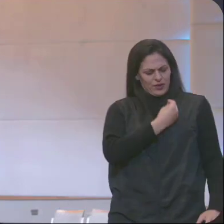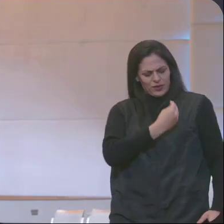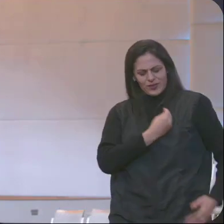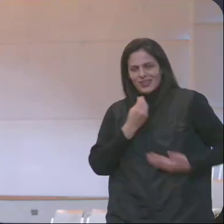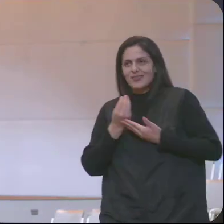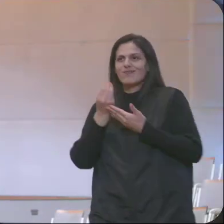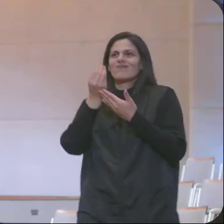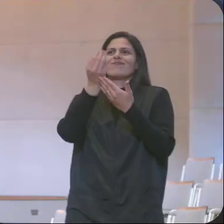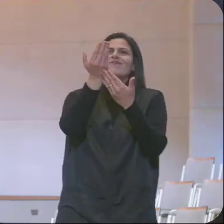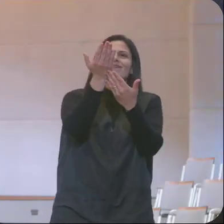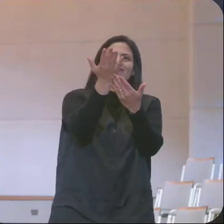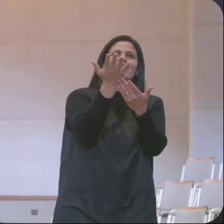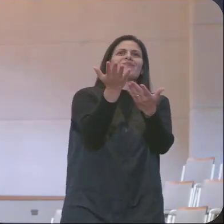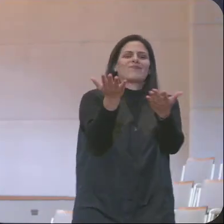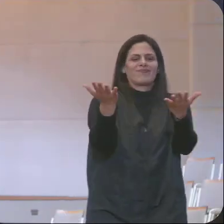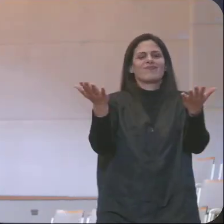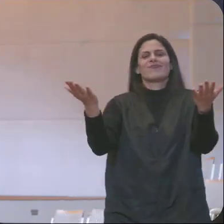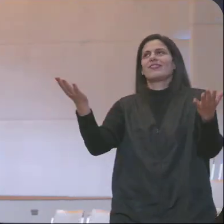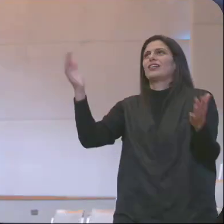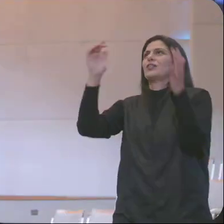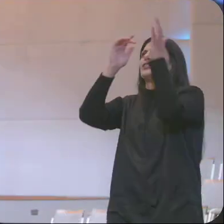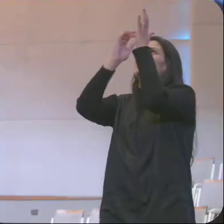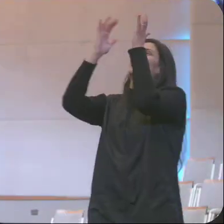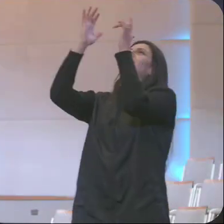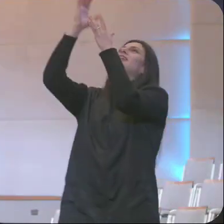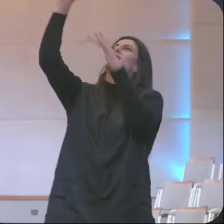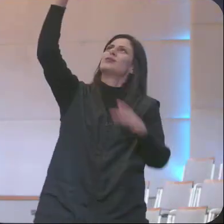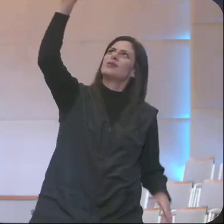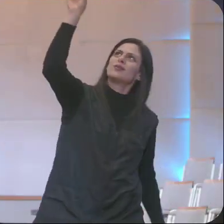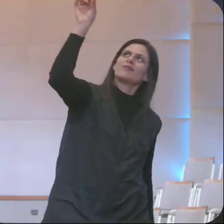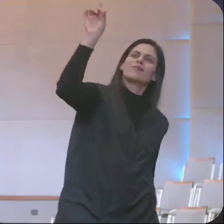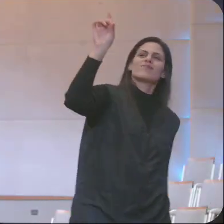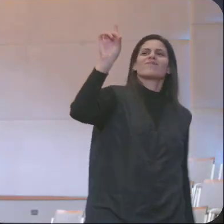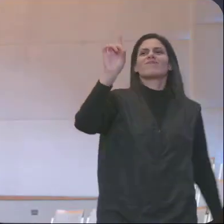entregou. Ele vem, ele